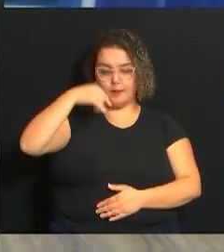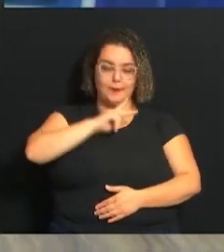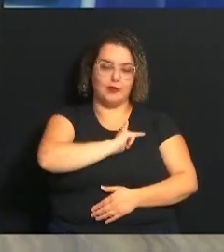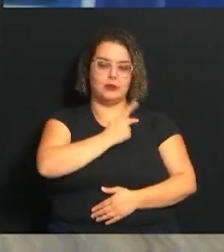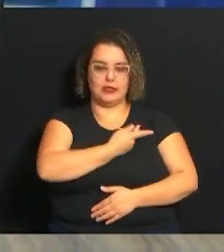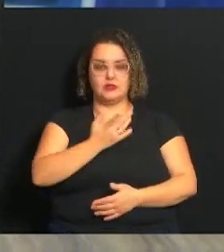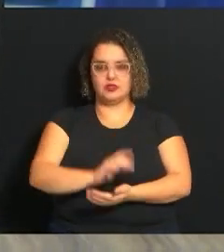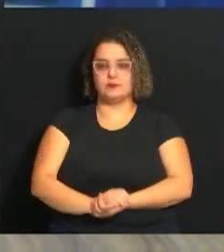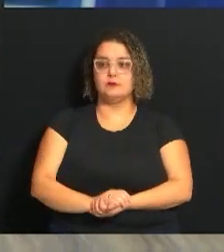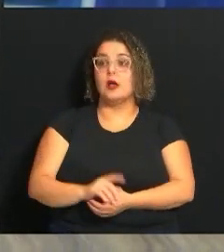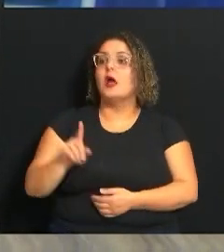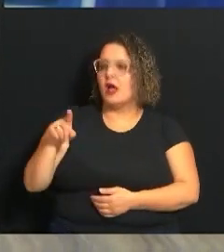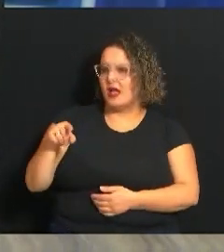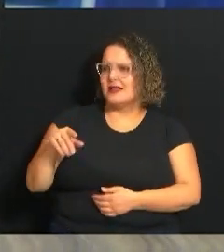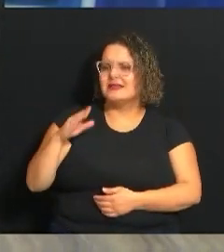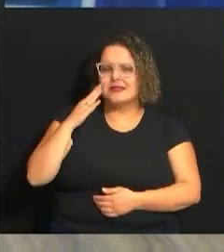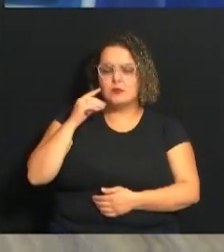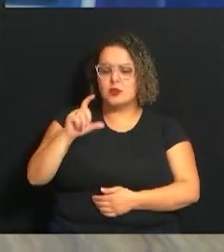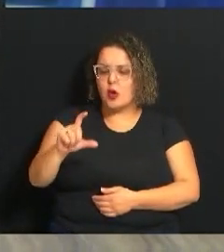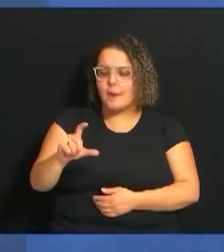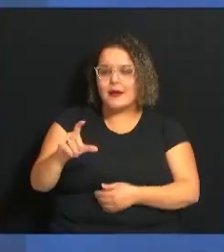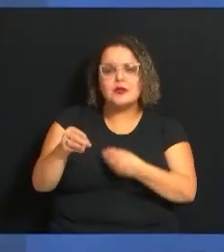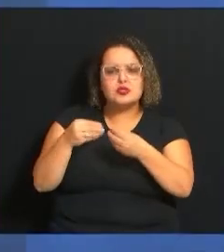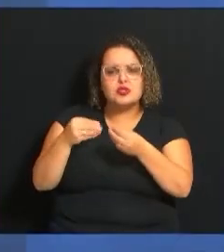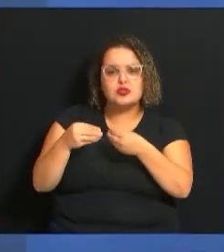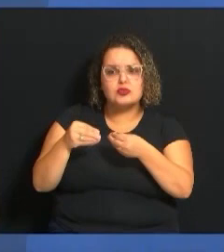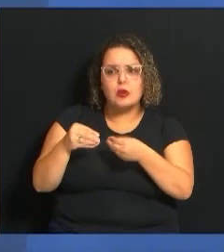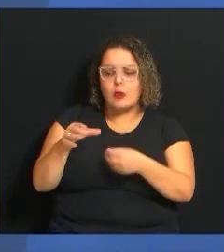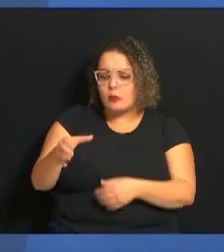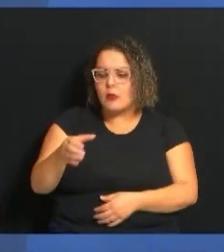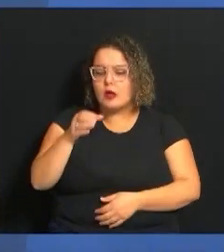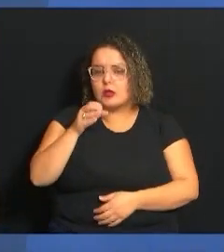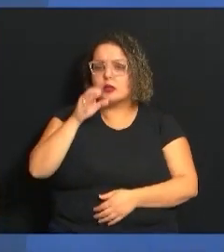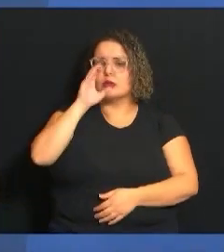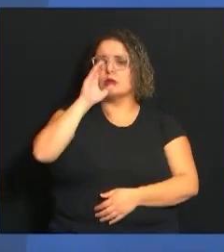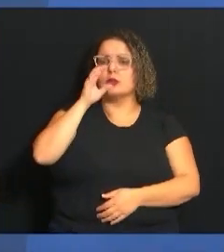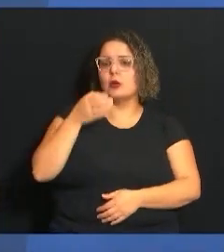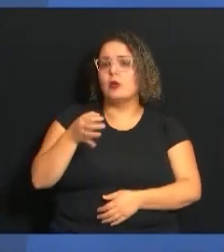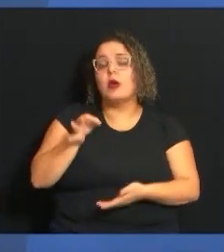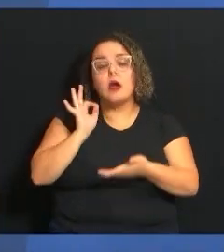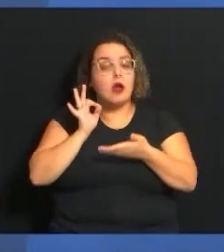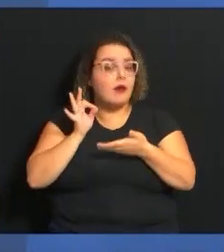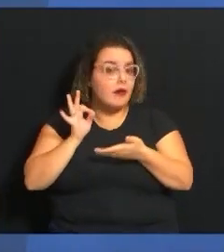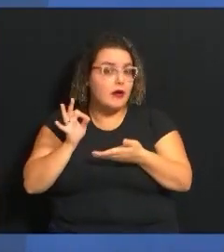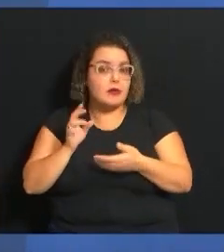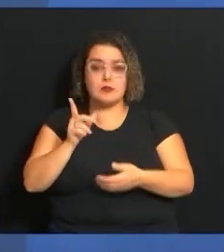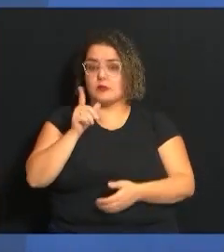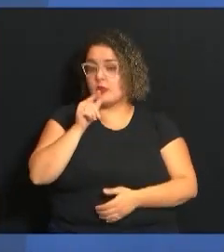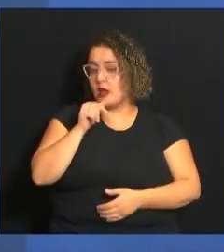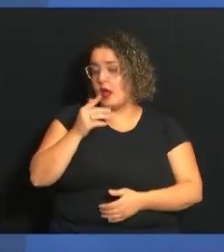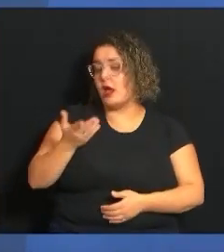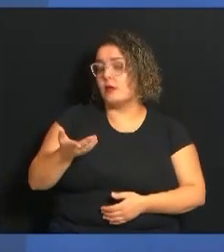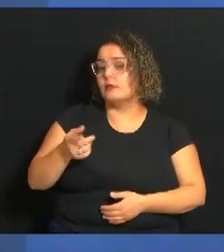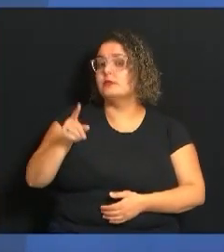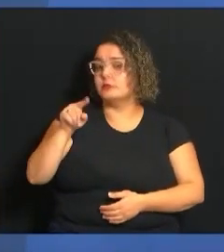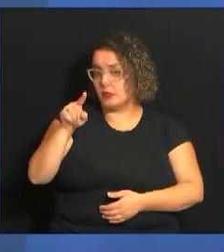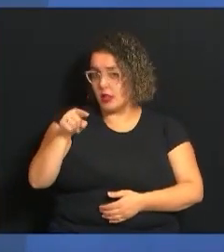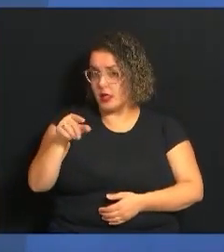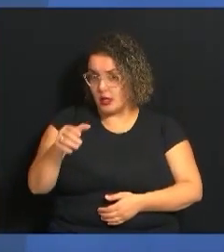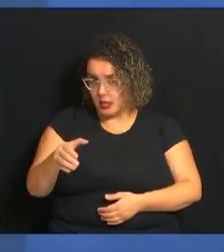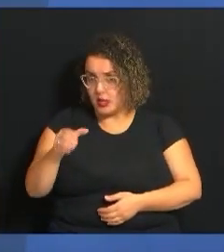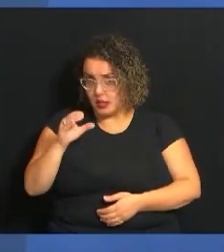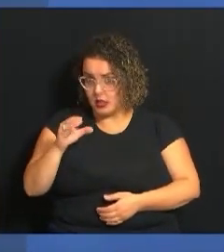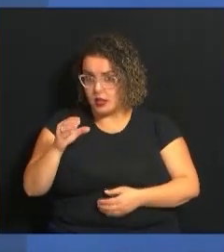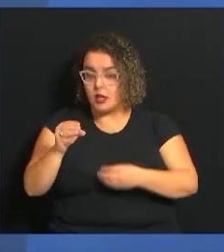Sabe esses copinhos de plástico que todo mundo pega um para tomar um café, para pegar uma água? Pois é. Esse copinho de